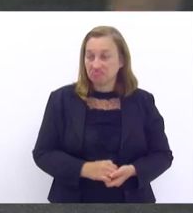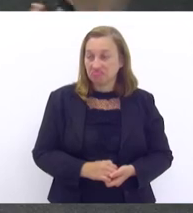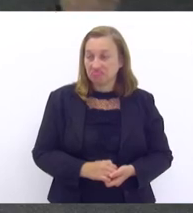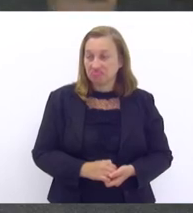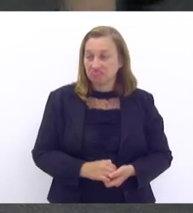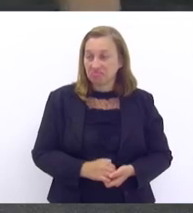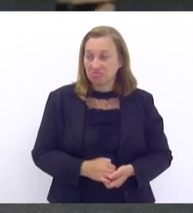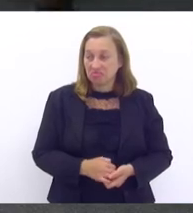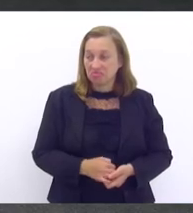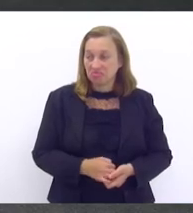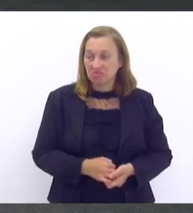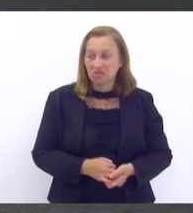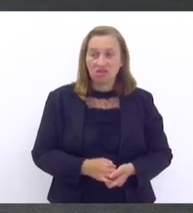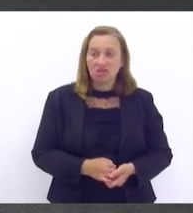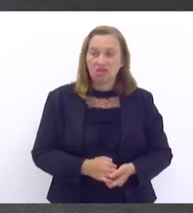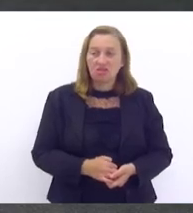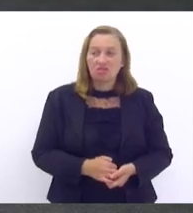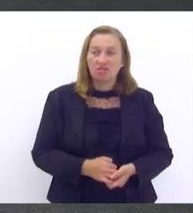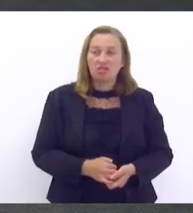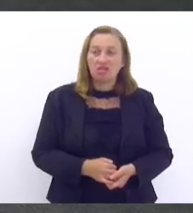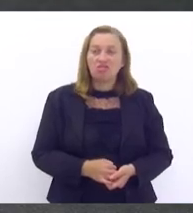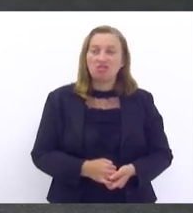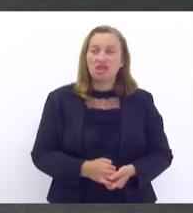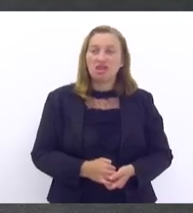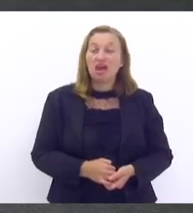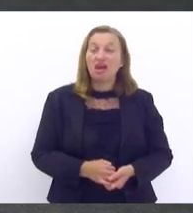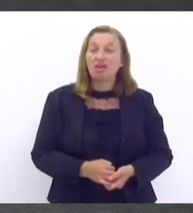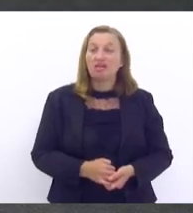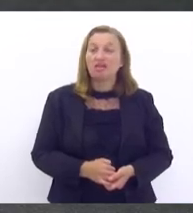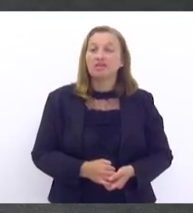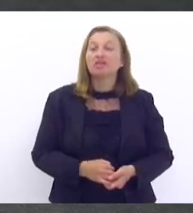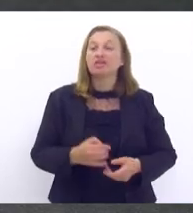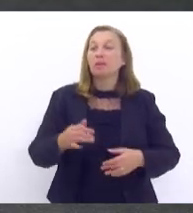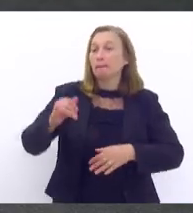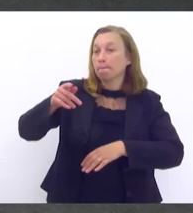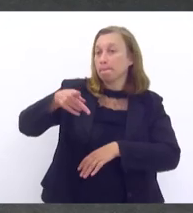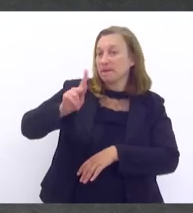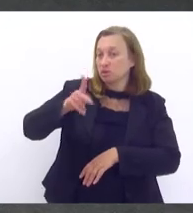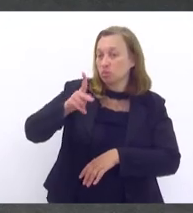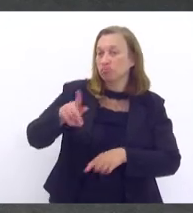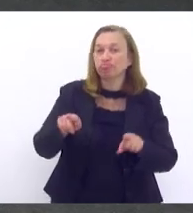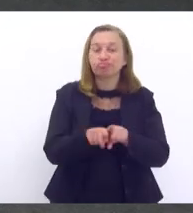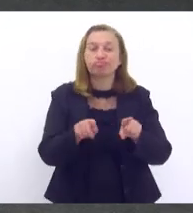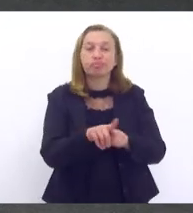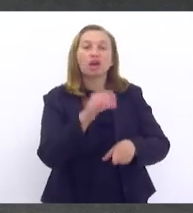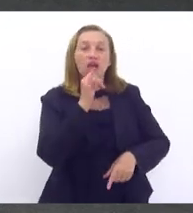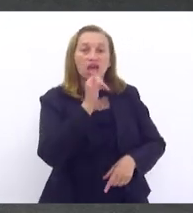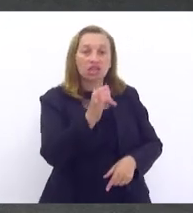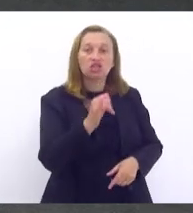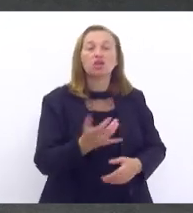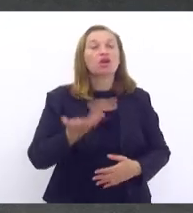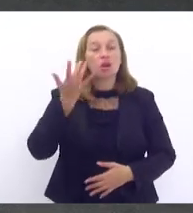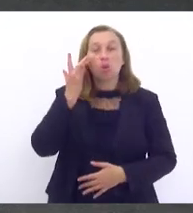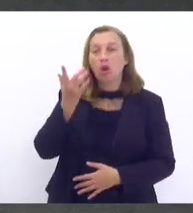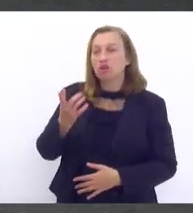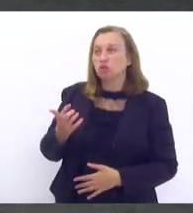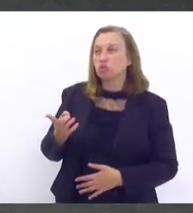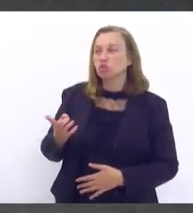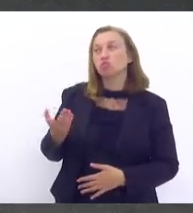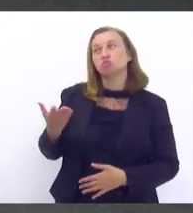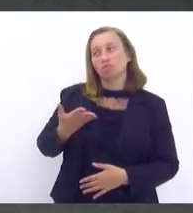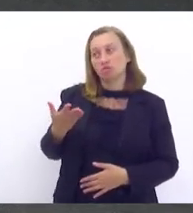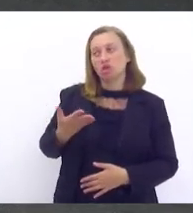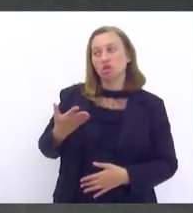esse projeto pudesse denominar Macaé, capital do petróleo e da energia. Mas eu acho que o nosso